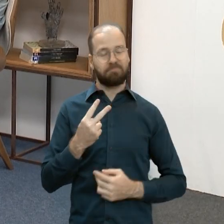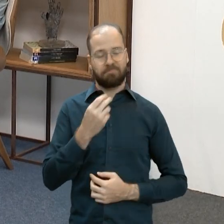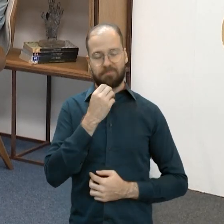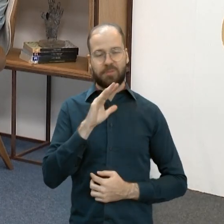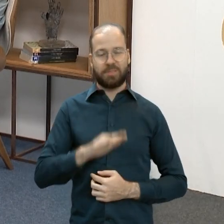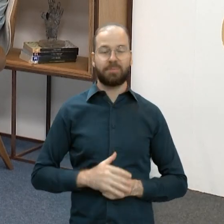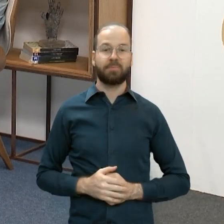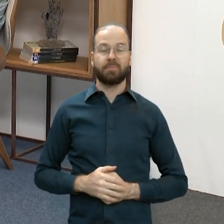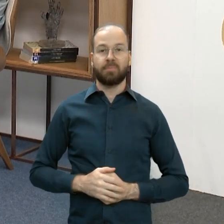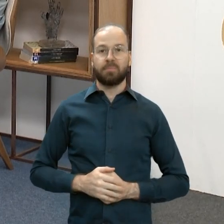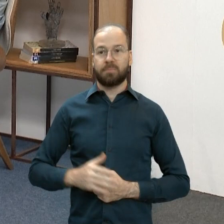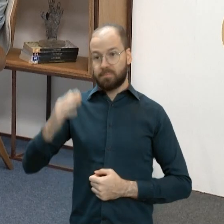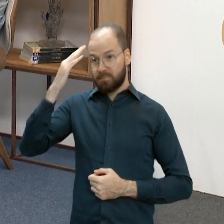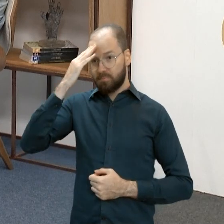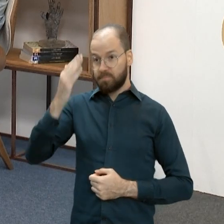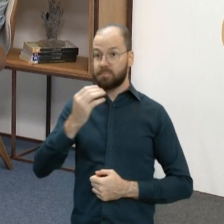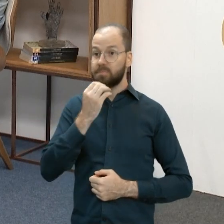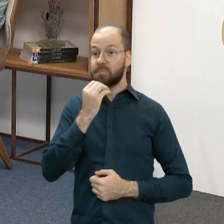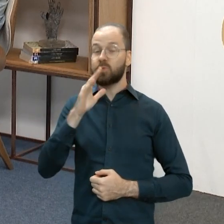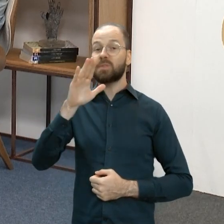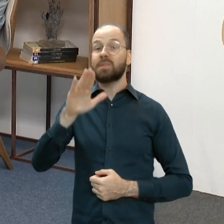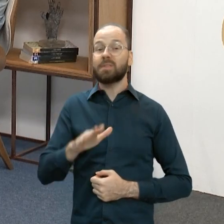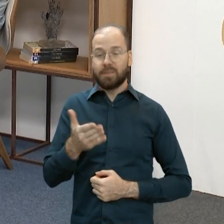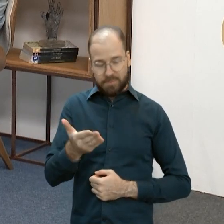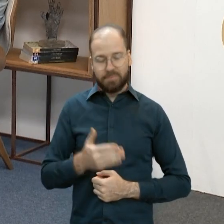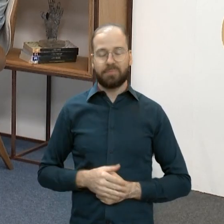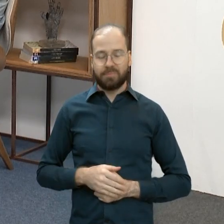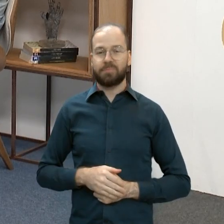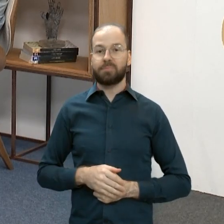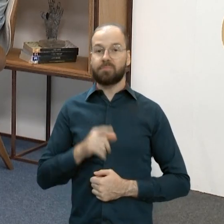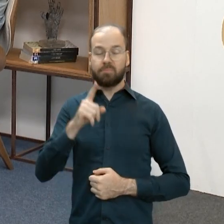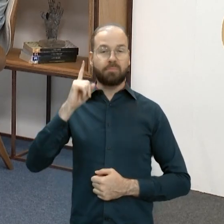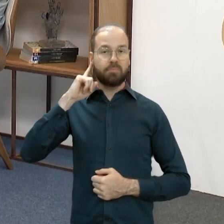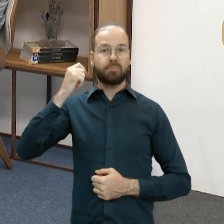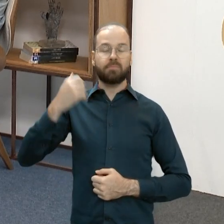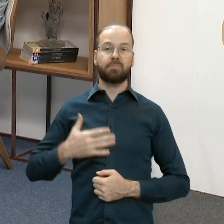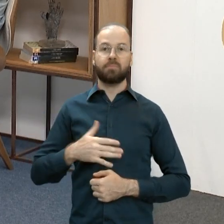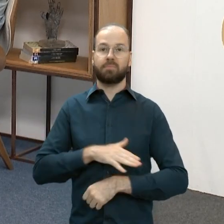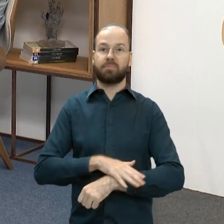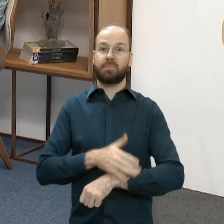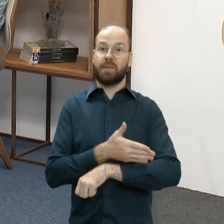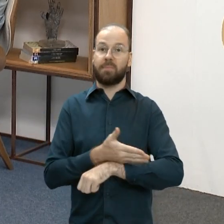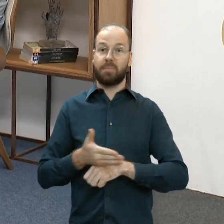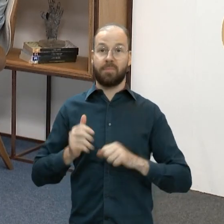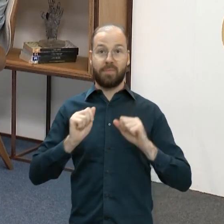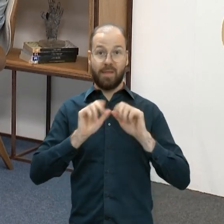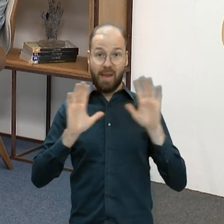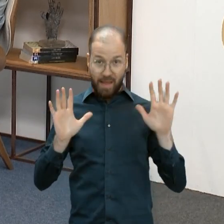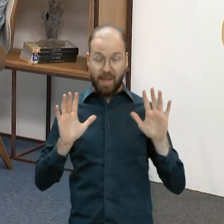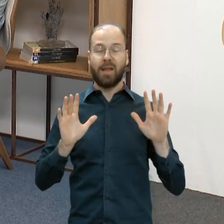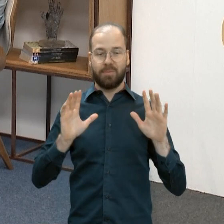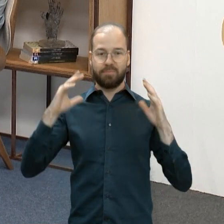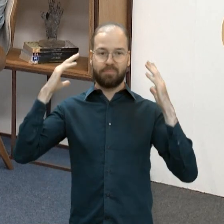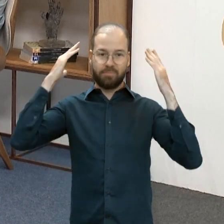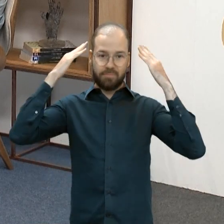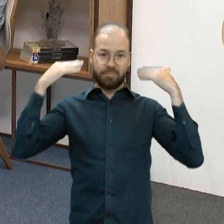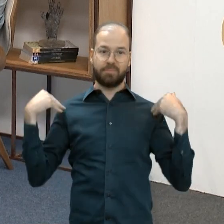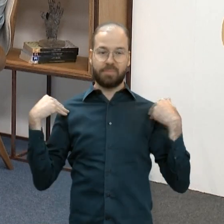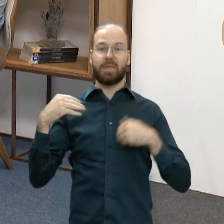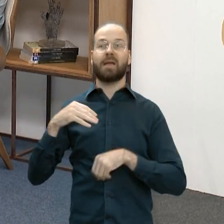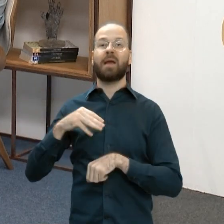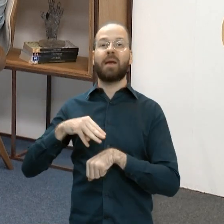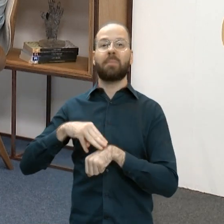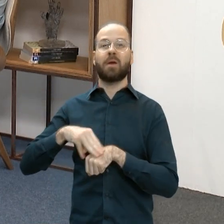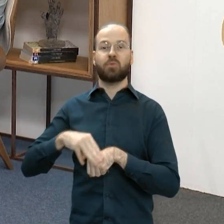presença. E ela se descreve, pessoal, como uma mulher de pele clara com cabelos e olhos castanhos. Está também com a gente aqui já na telinha